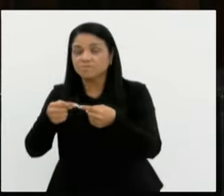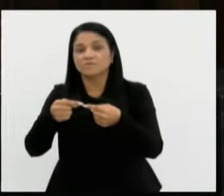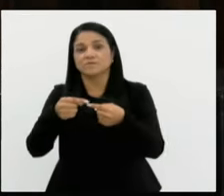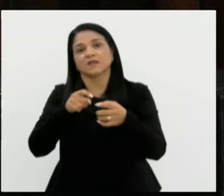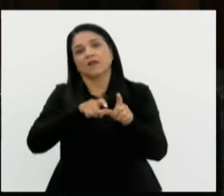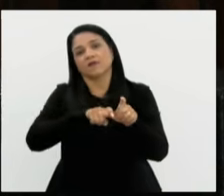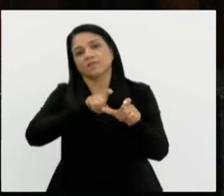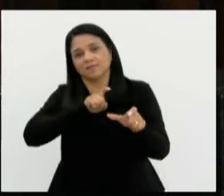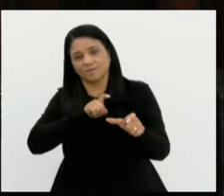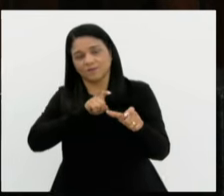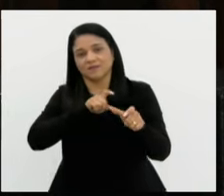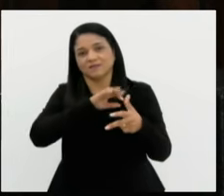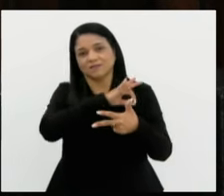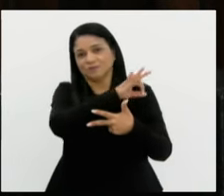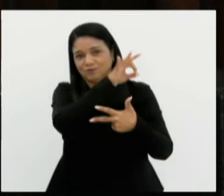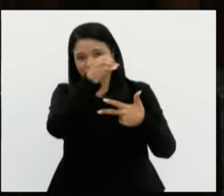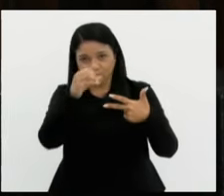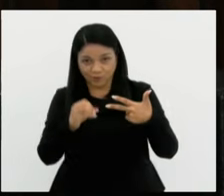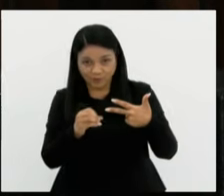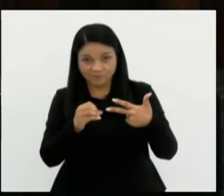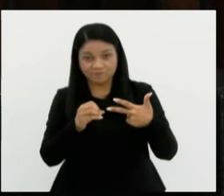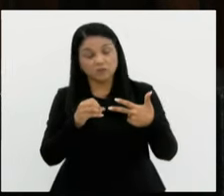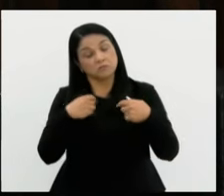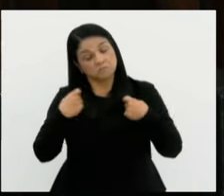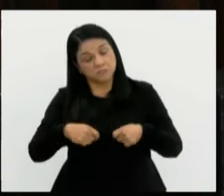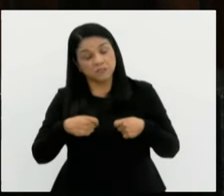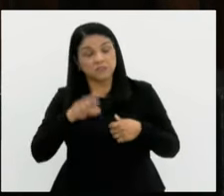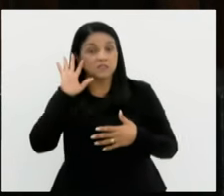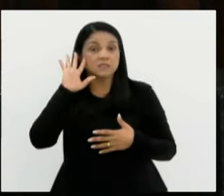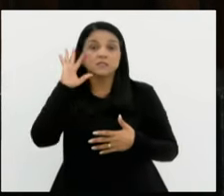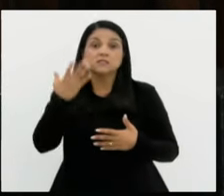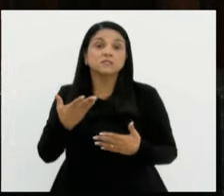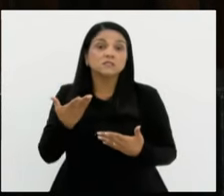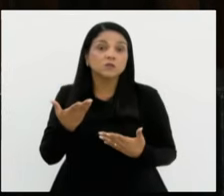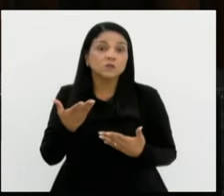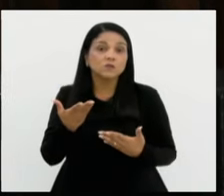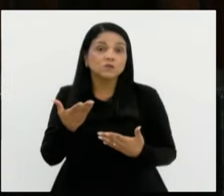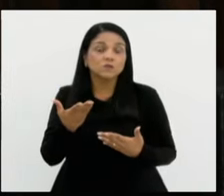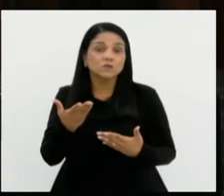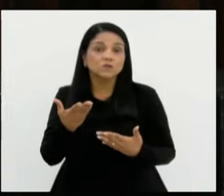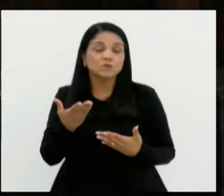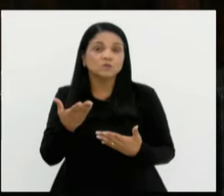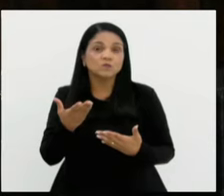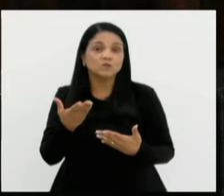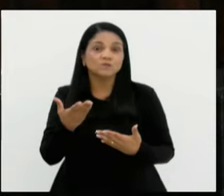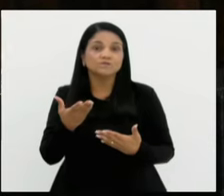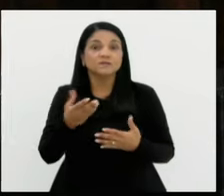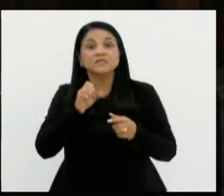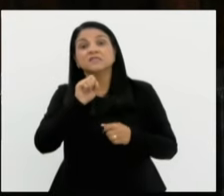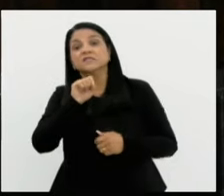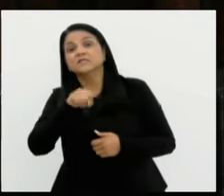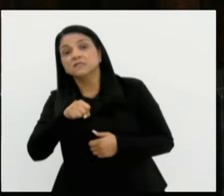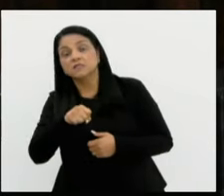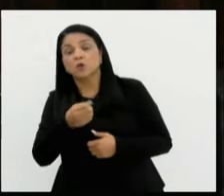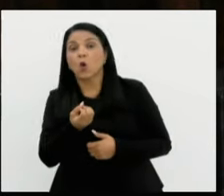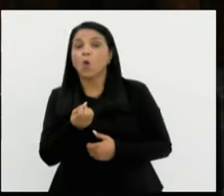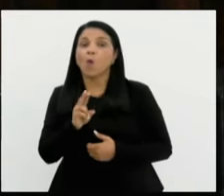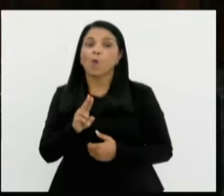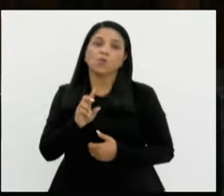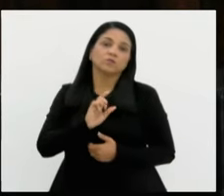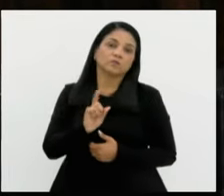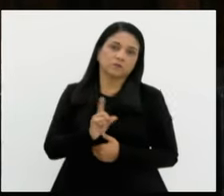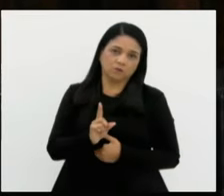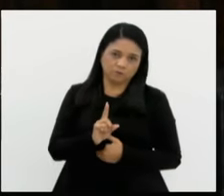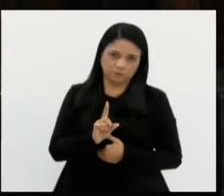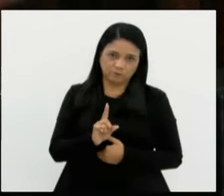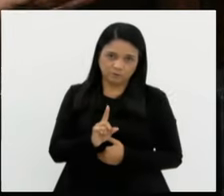a gente tem que ser coerente. A nossa decisão é binária. A nossa decisão é sim ou não. A nossa decisão